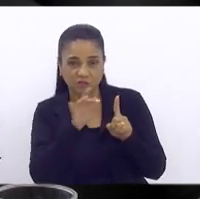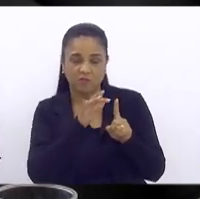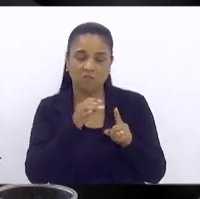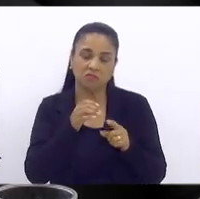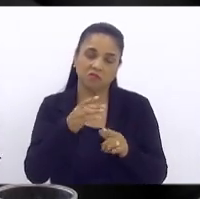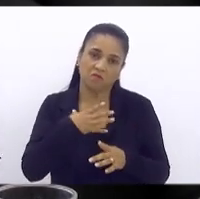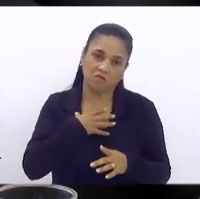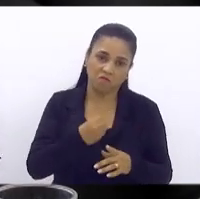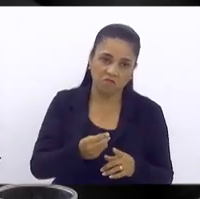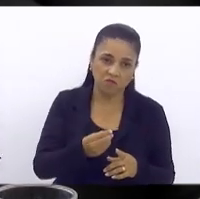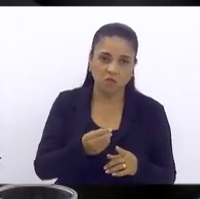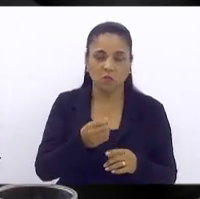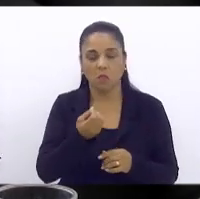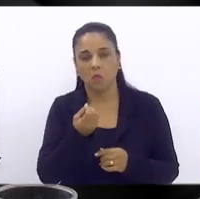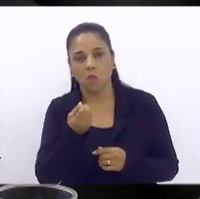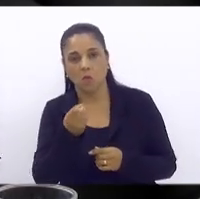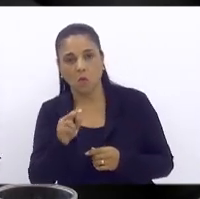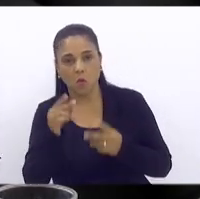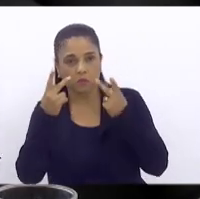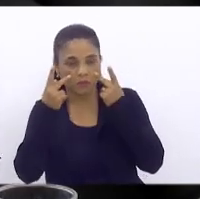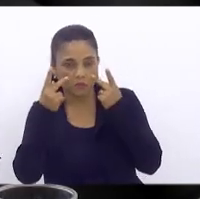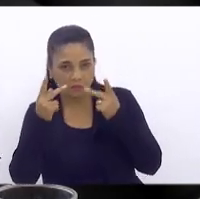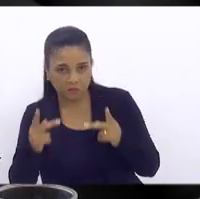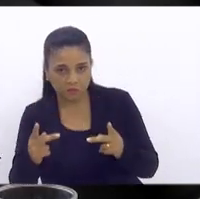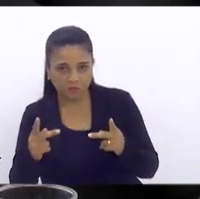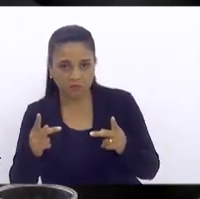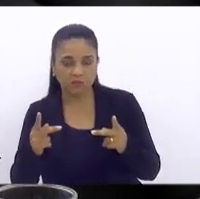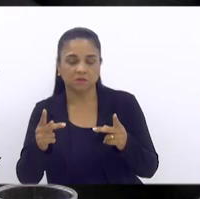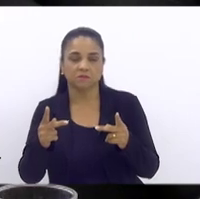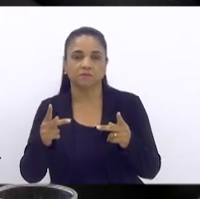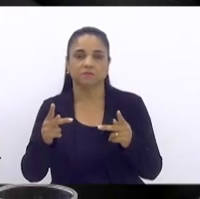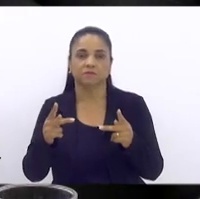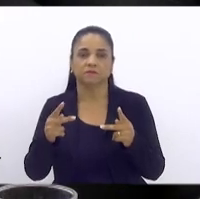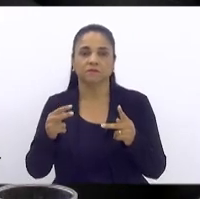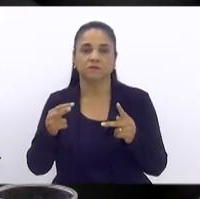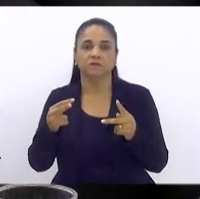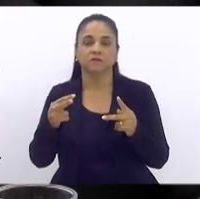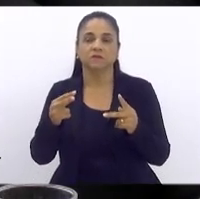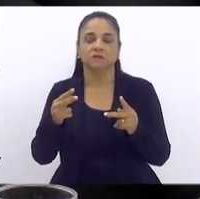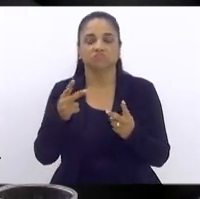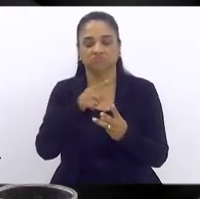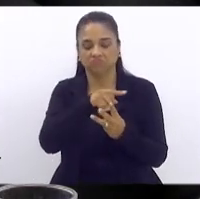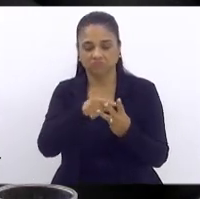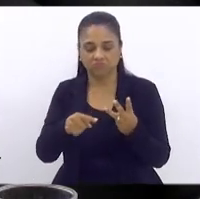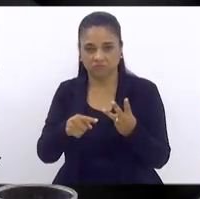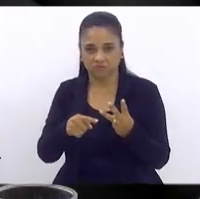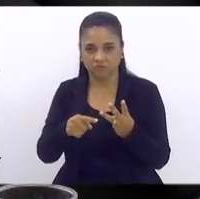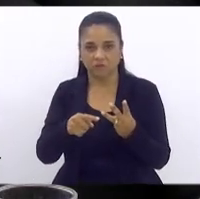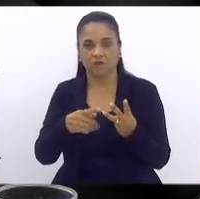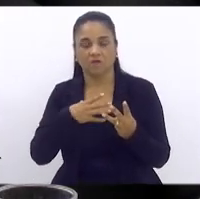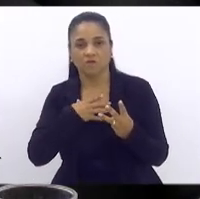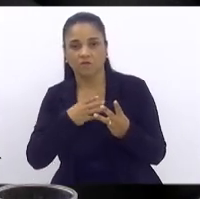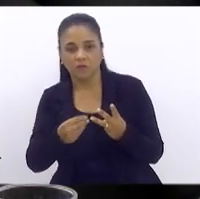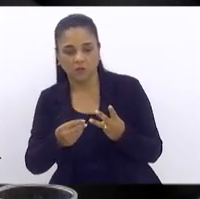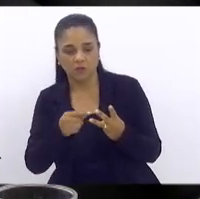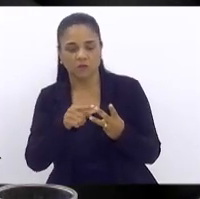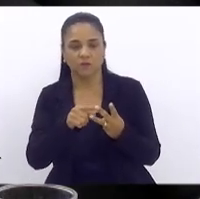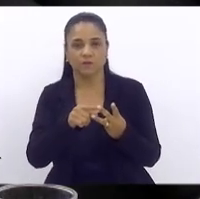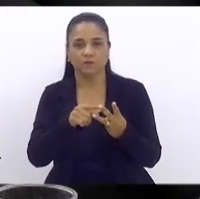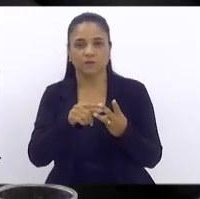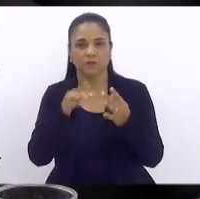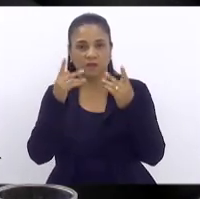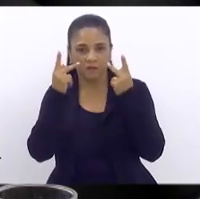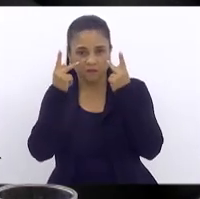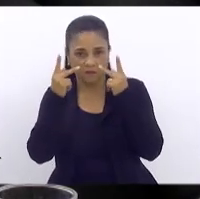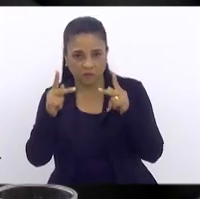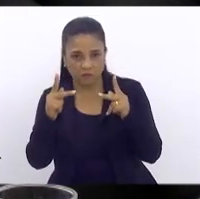Pode ser uma testemunha também, no caso, né? Vítima, dependente ou testemunha. São as três figuras que podem ser protegidas pela Lei Maria da Penha, né? Então, uma testemunha,